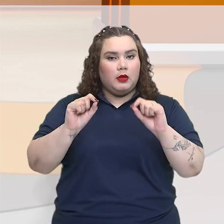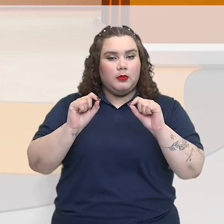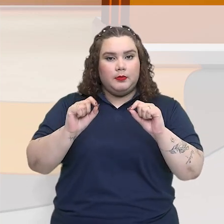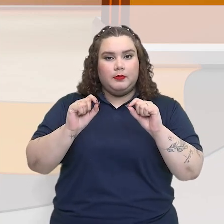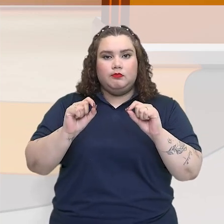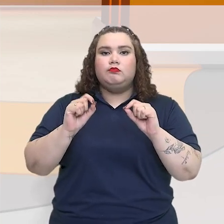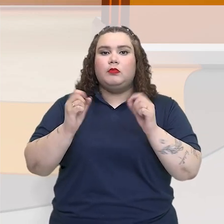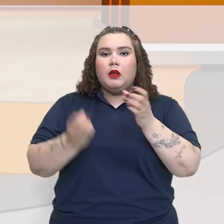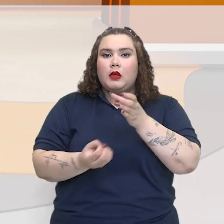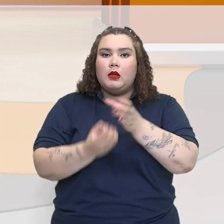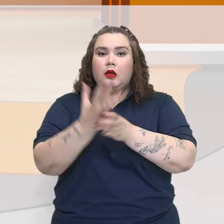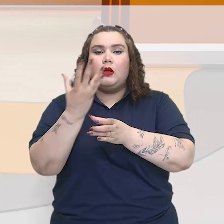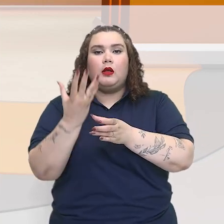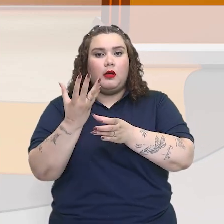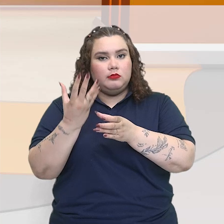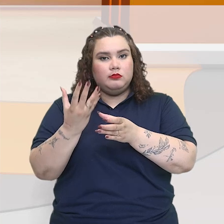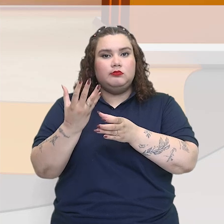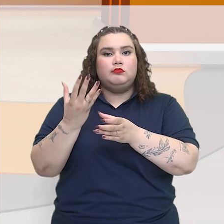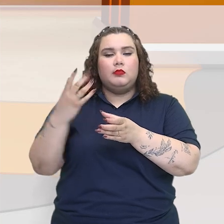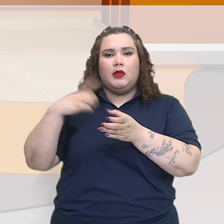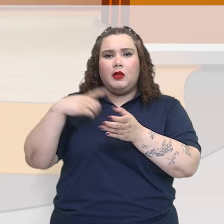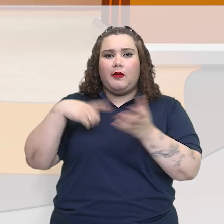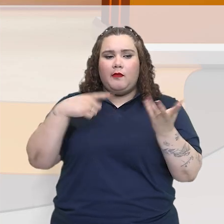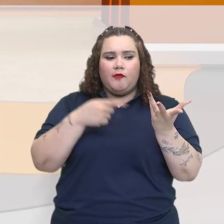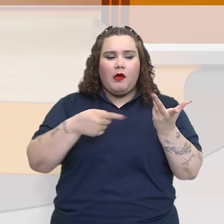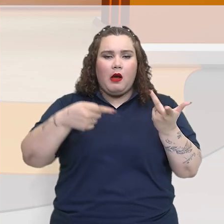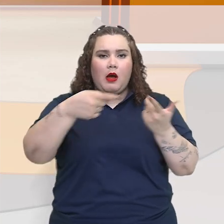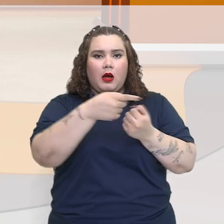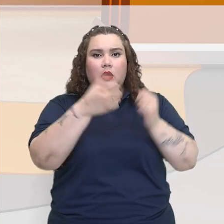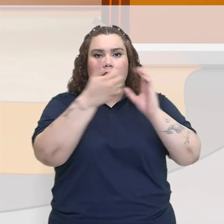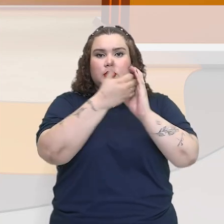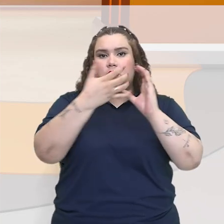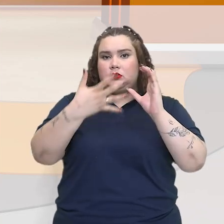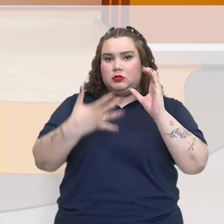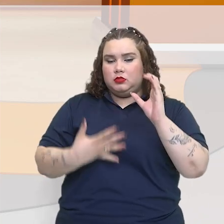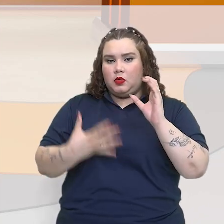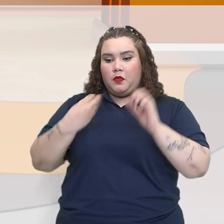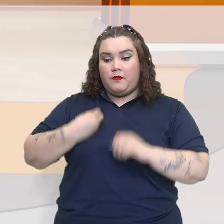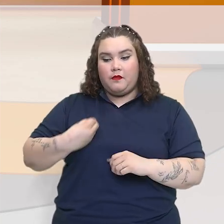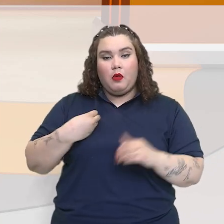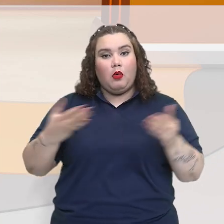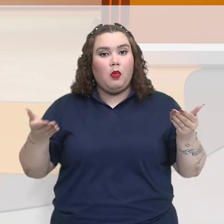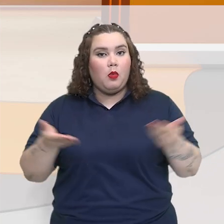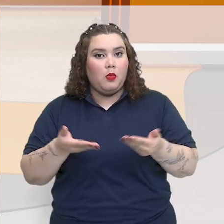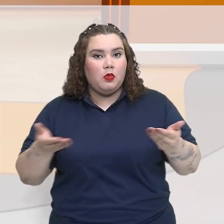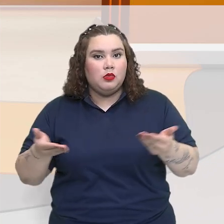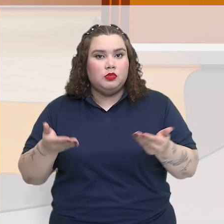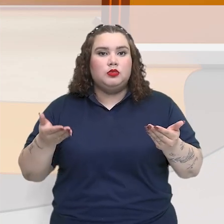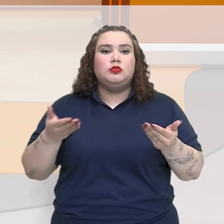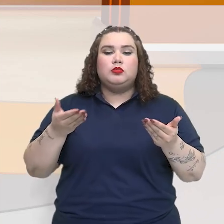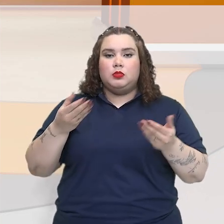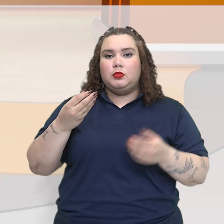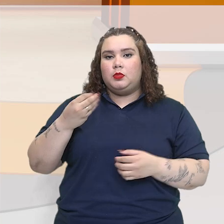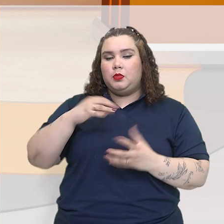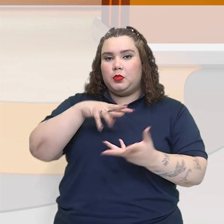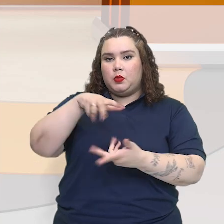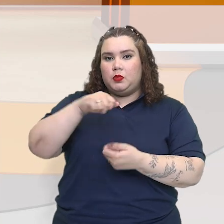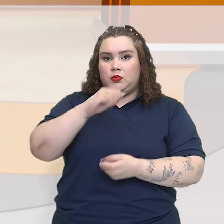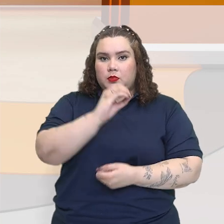vão florescer muitos aspectos do que vive-se hoje no mundo